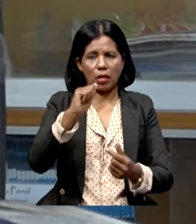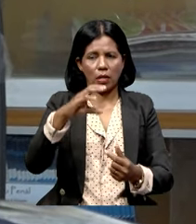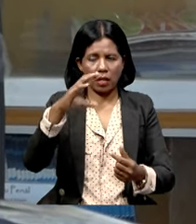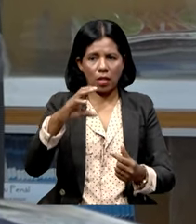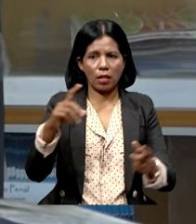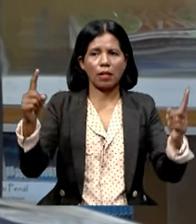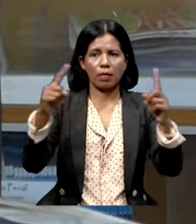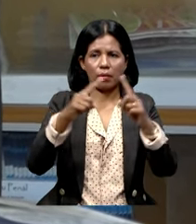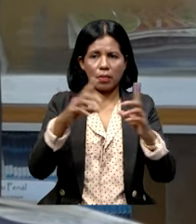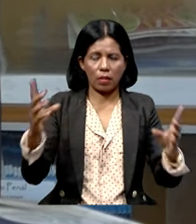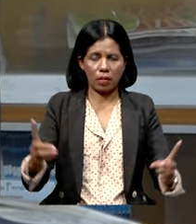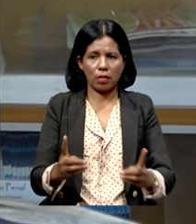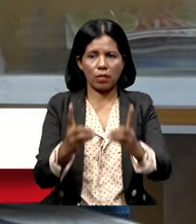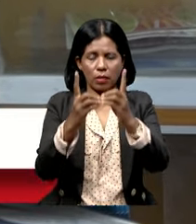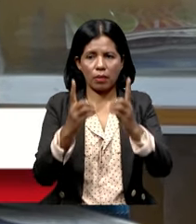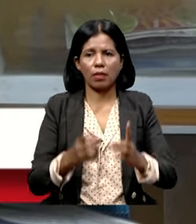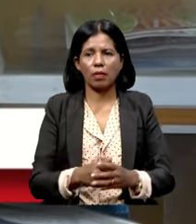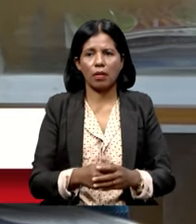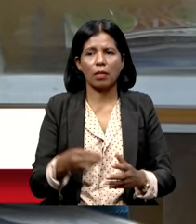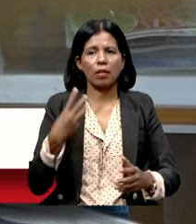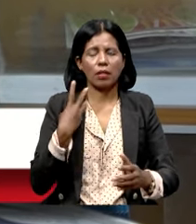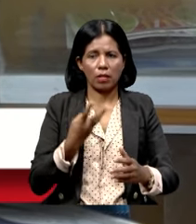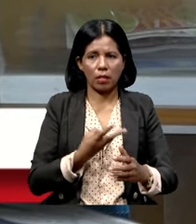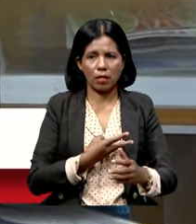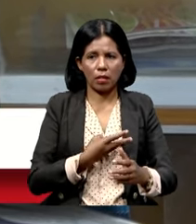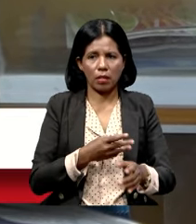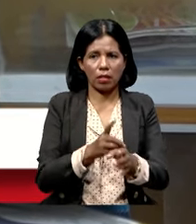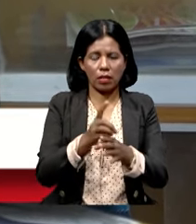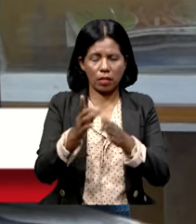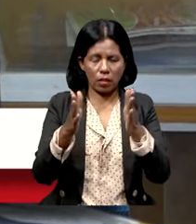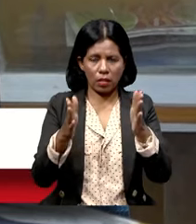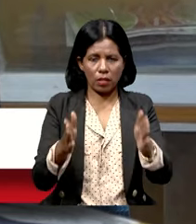a Hassoro, a dirigente do